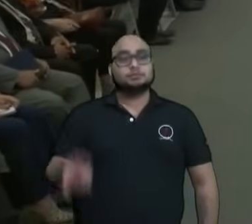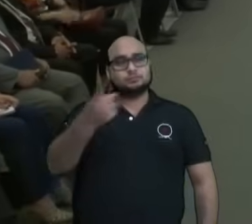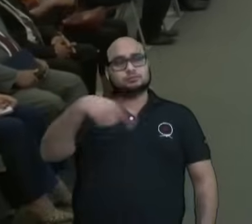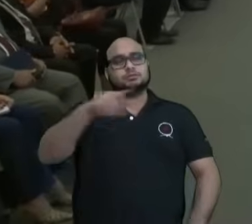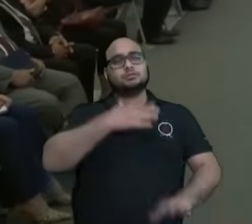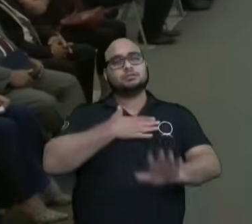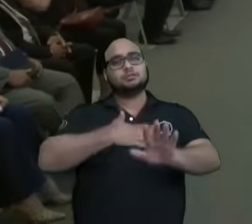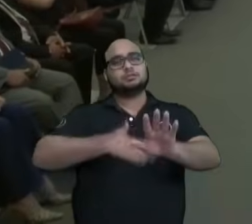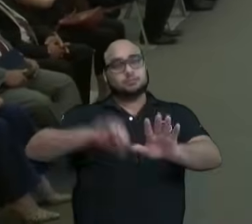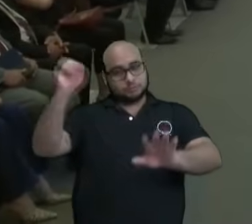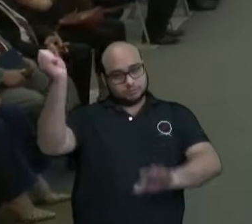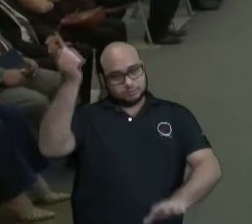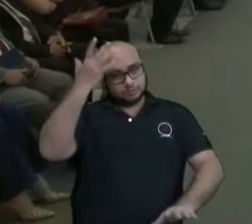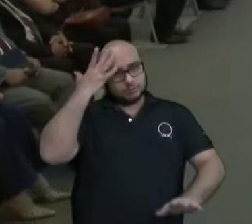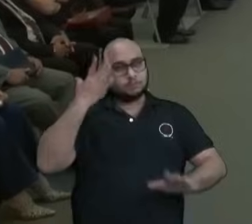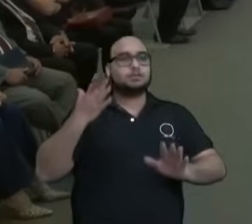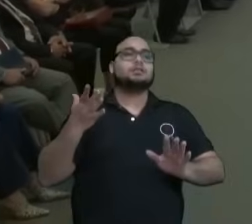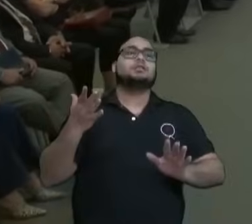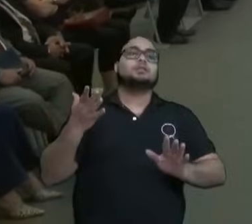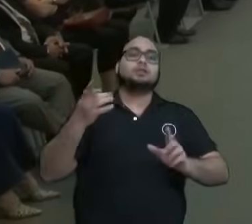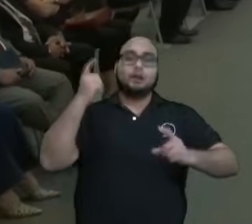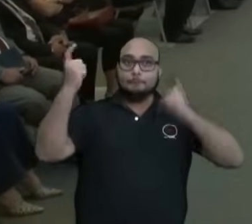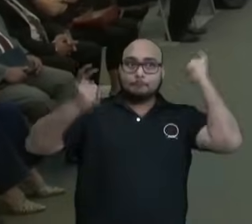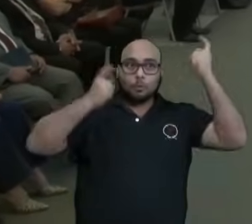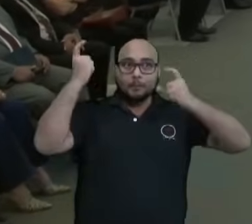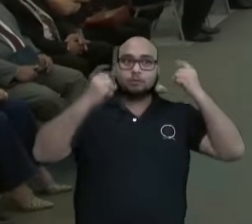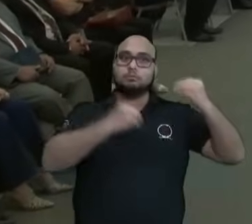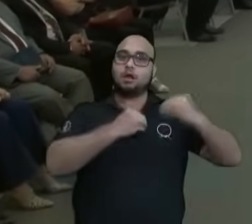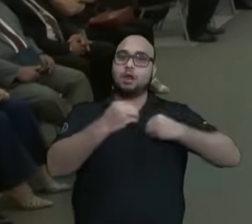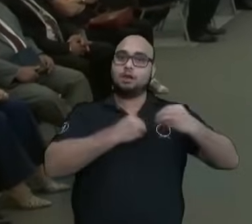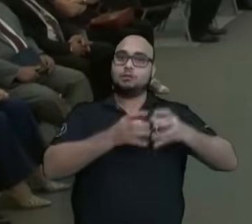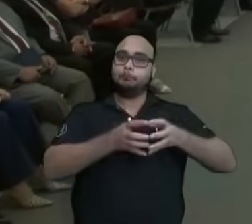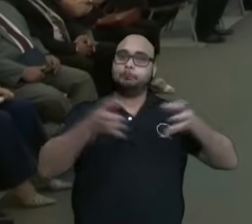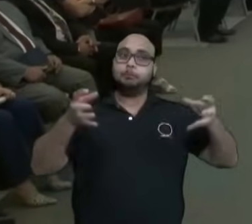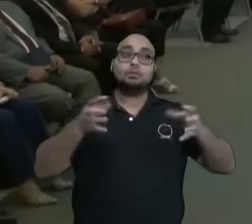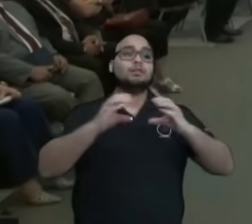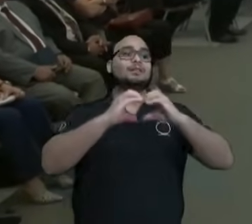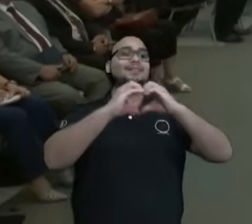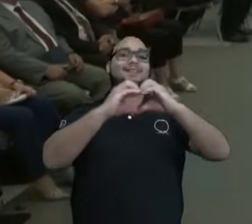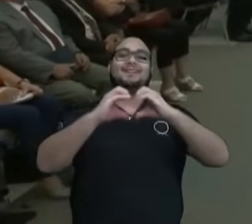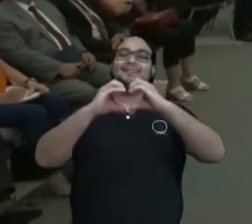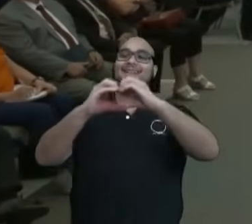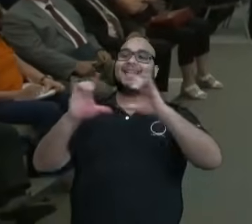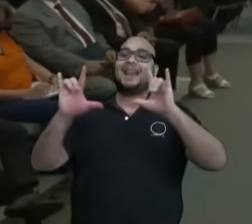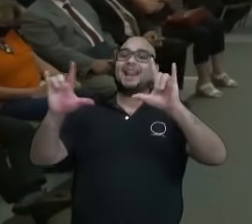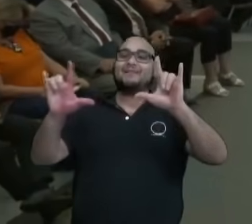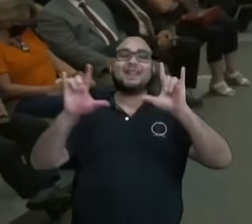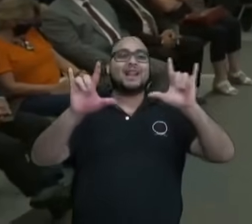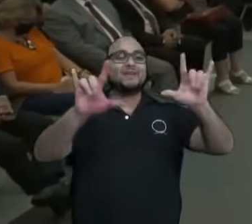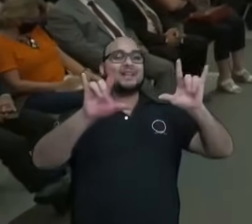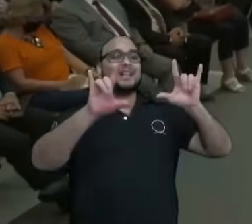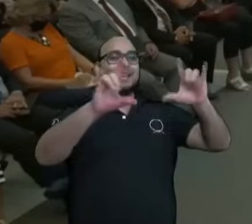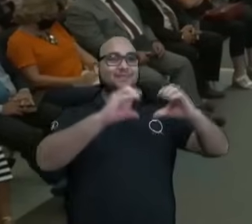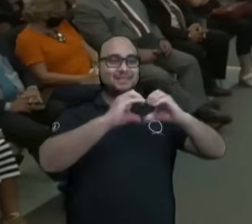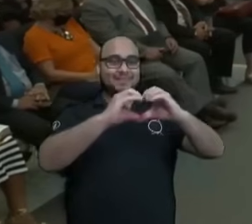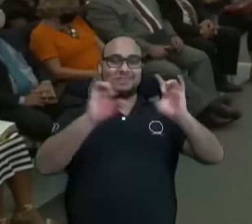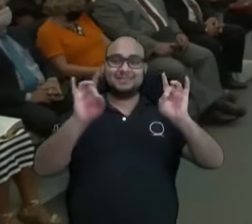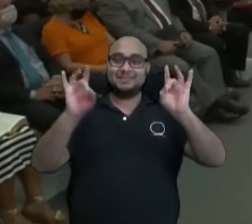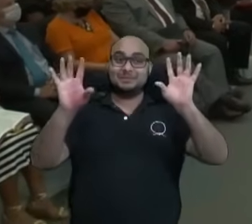Pecado só love só love só love só love é só amor só amor só amor só